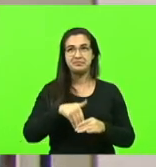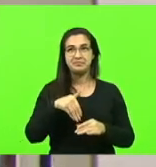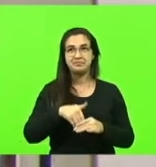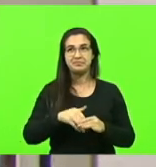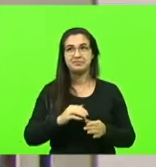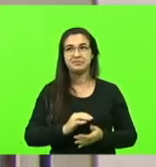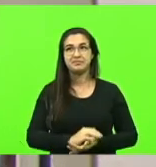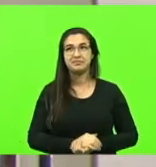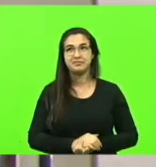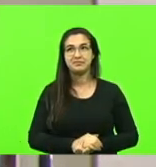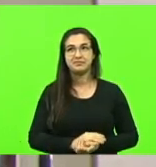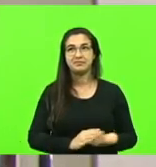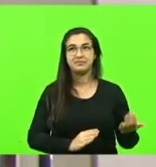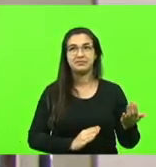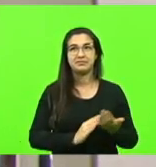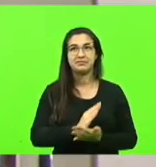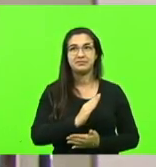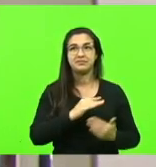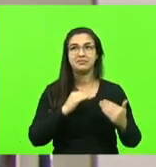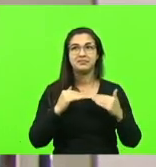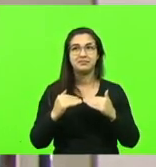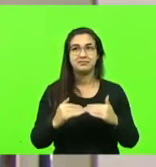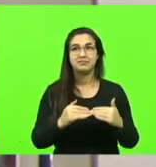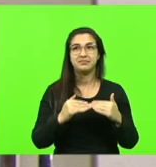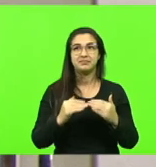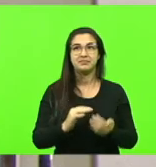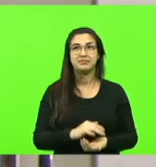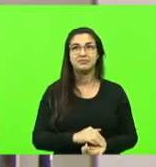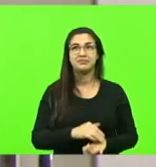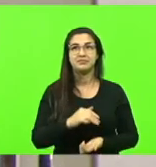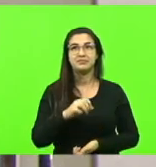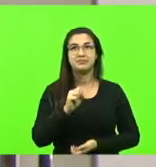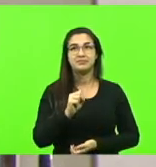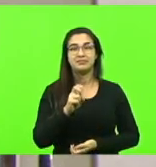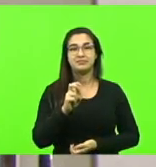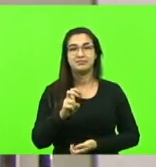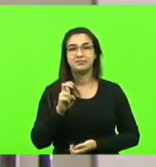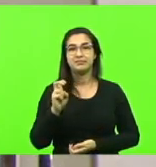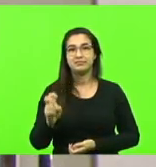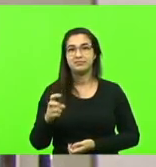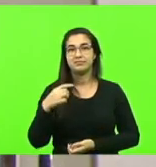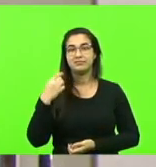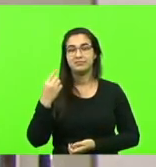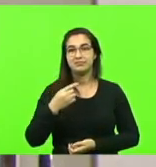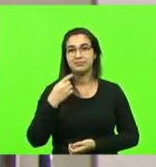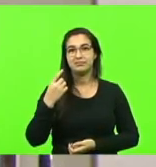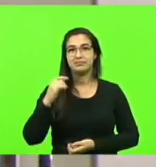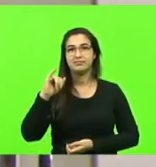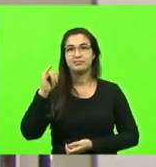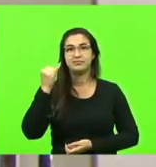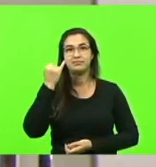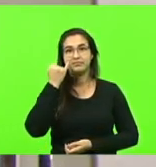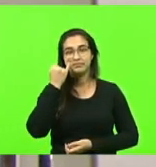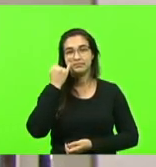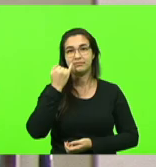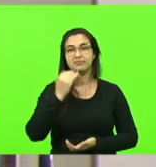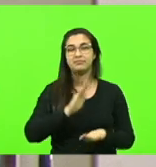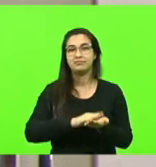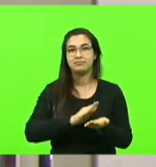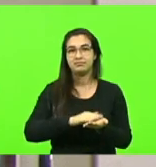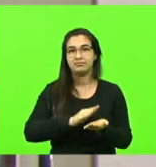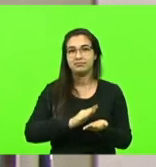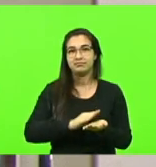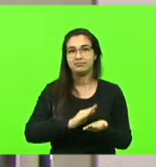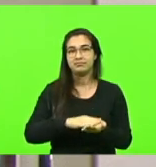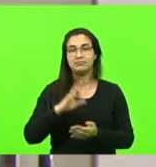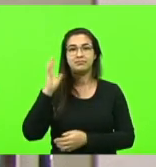aprovam, permaneça como se encontra. Aprovado por unanimidade. Moção 855, ator deputado Jair Mioto, manifestando aplausos à Rádio Mais Alegria, pelos